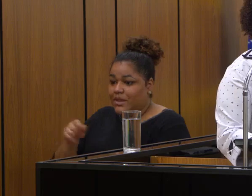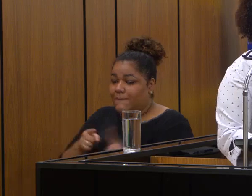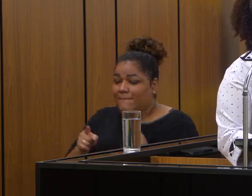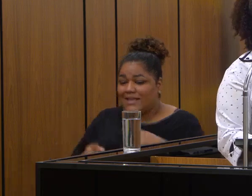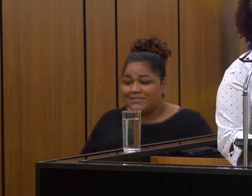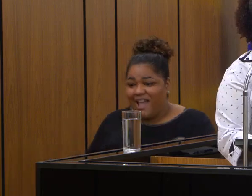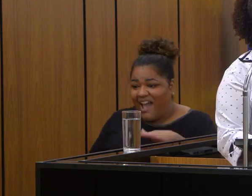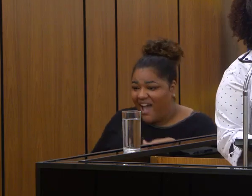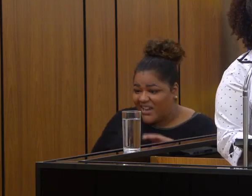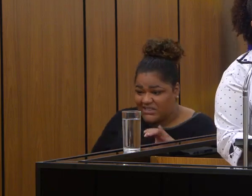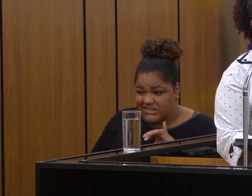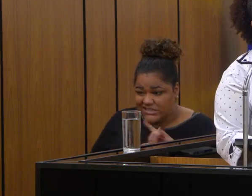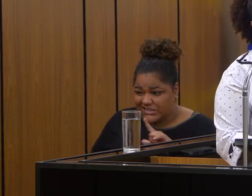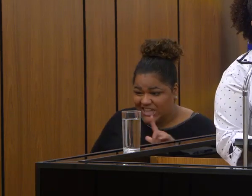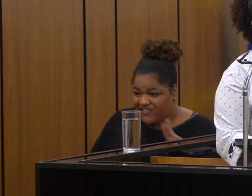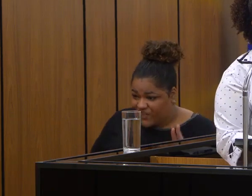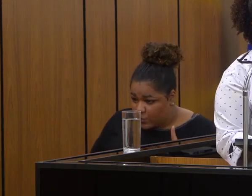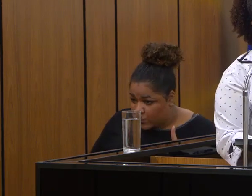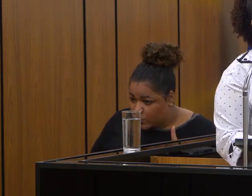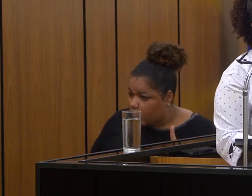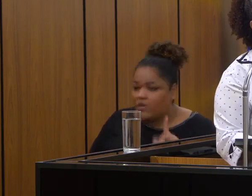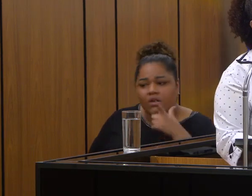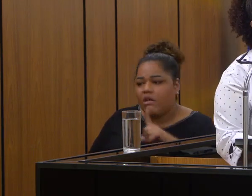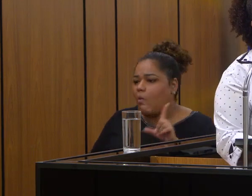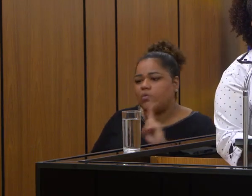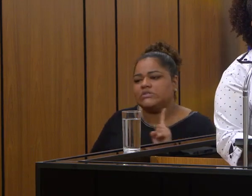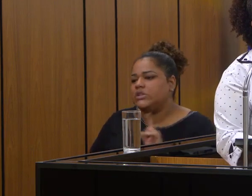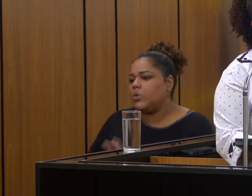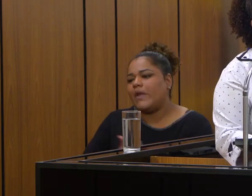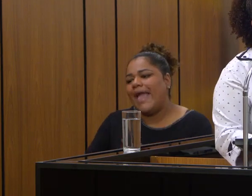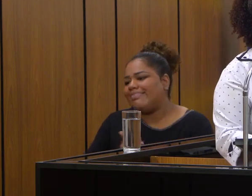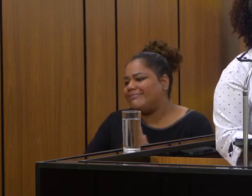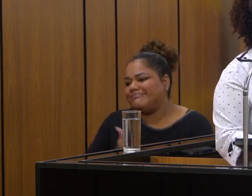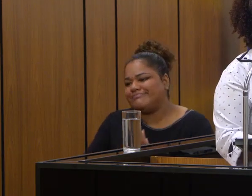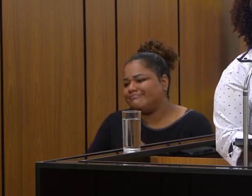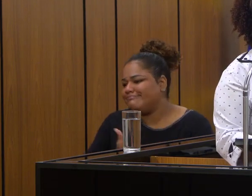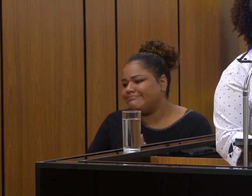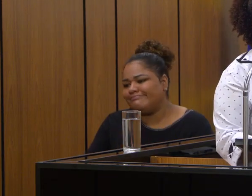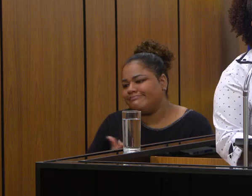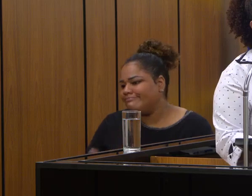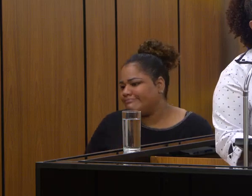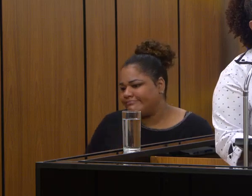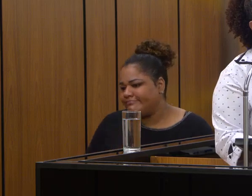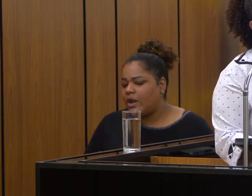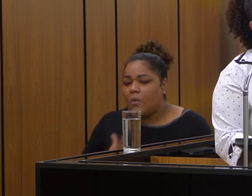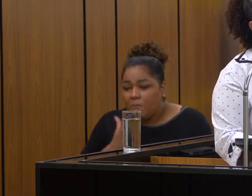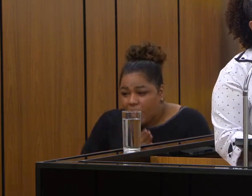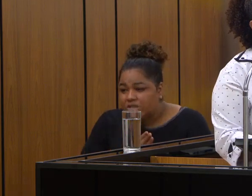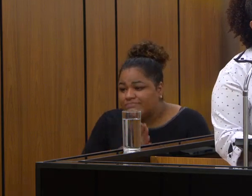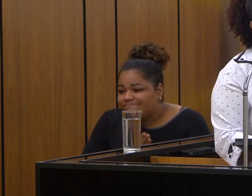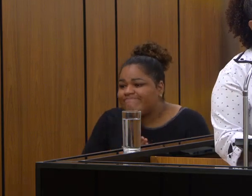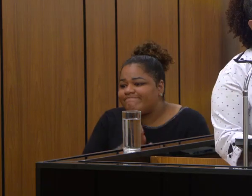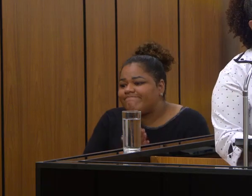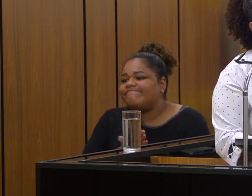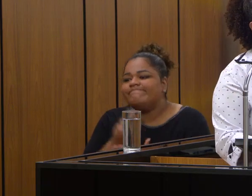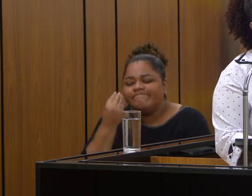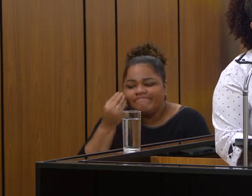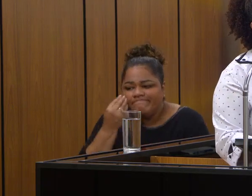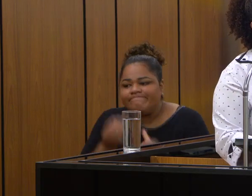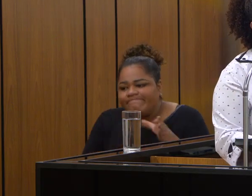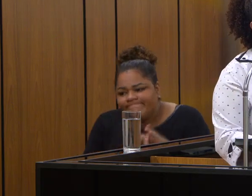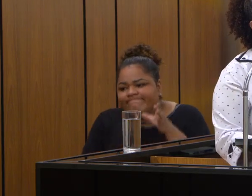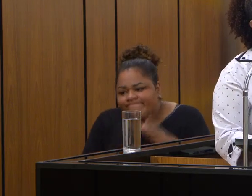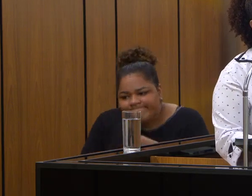conseguindo nada nada todos os processos que estão